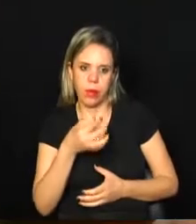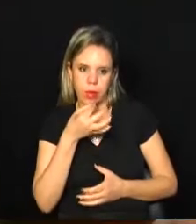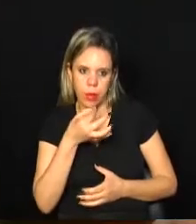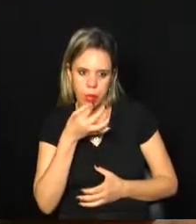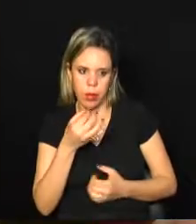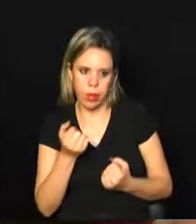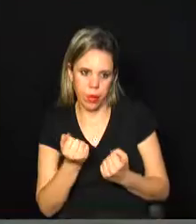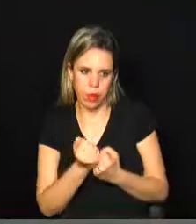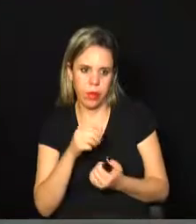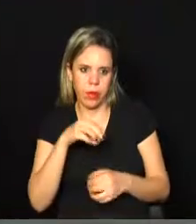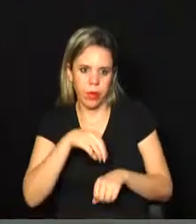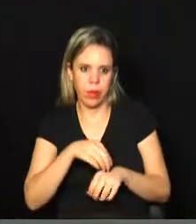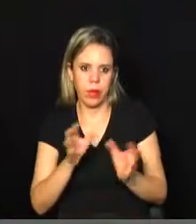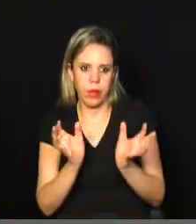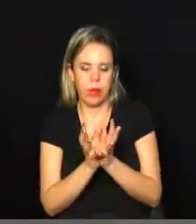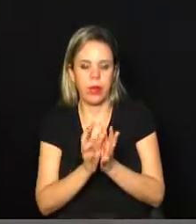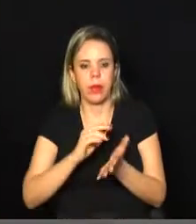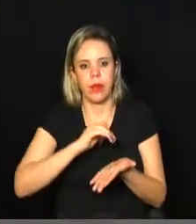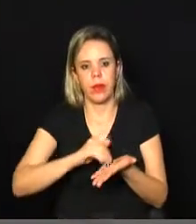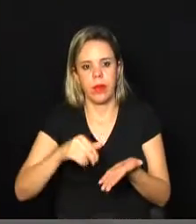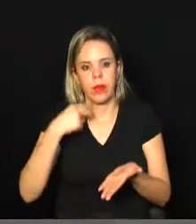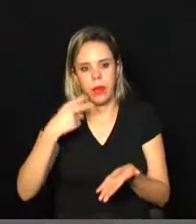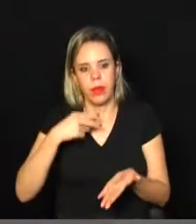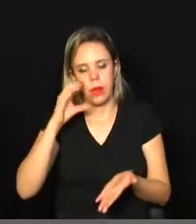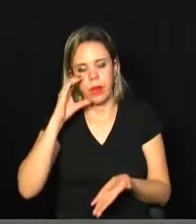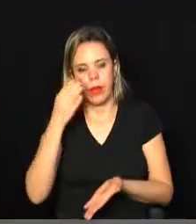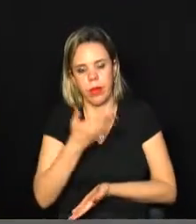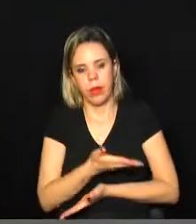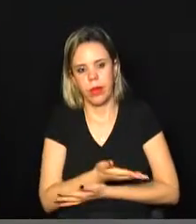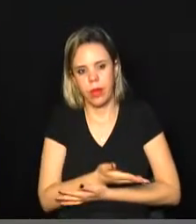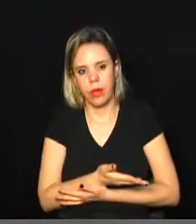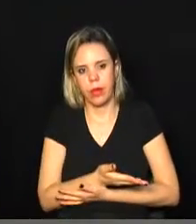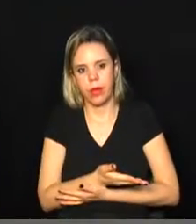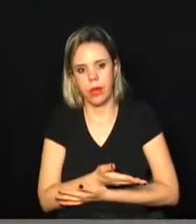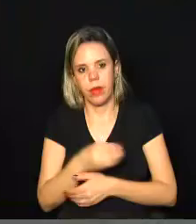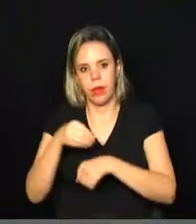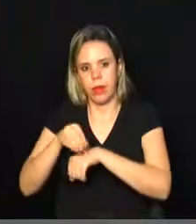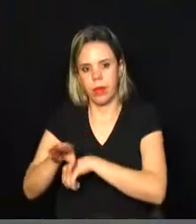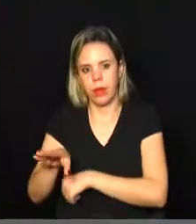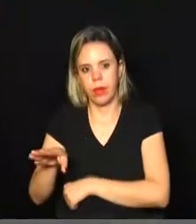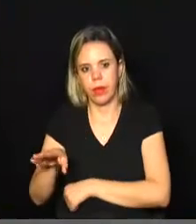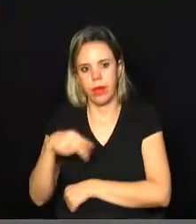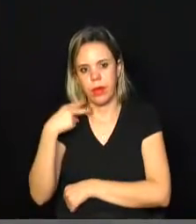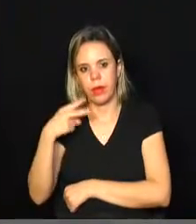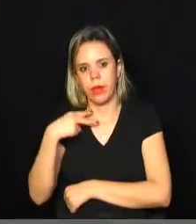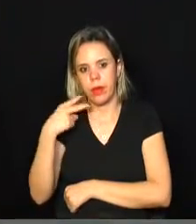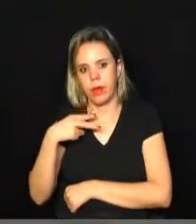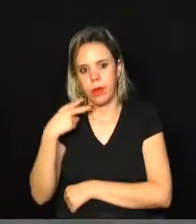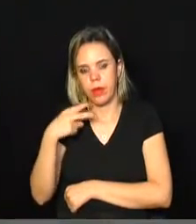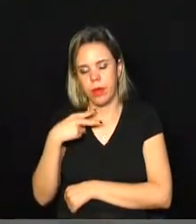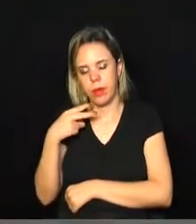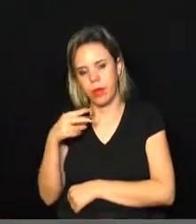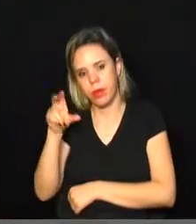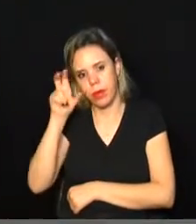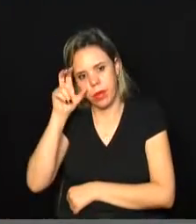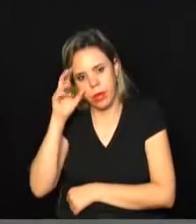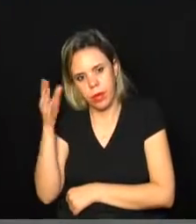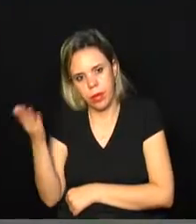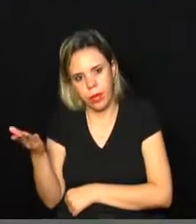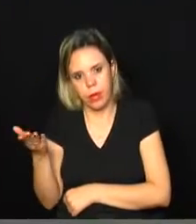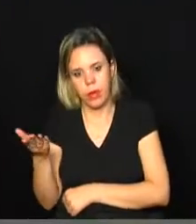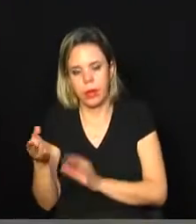do membro da comissão em relator o vereador Luís Cirilo eu passo a palavra o vereador Carlinhos camelô